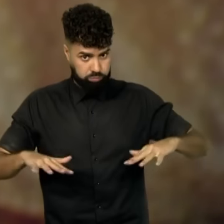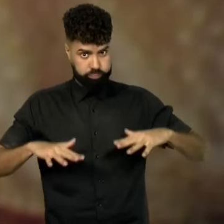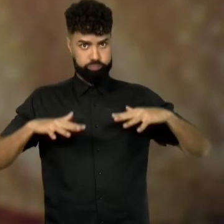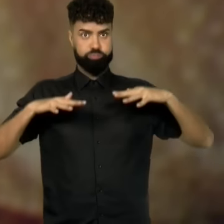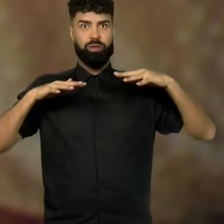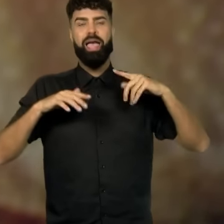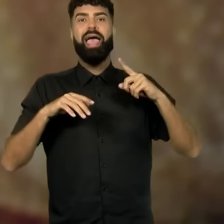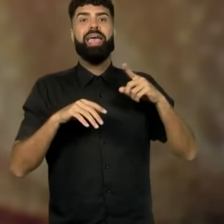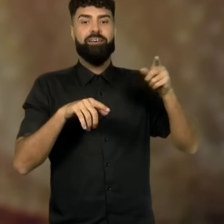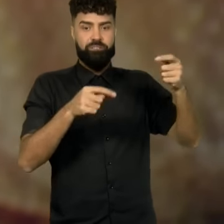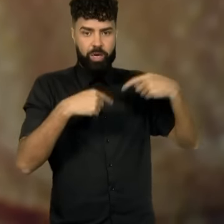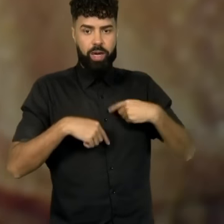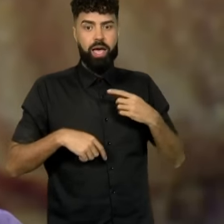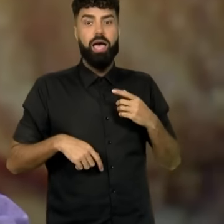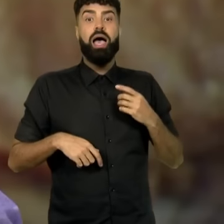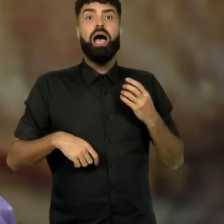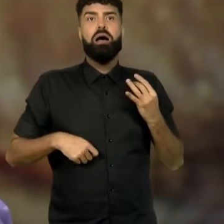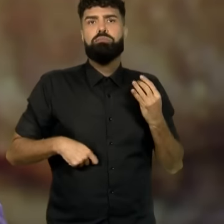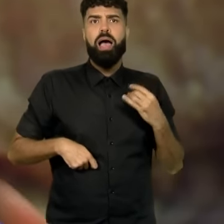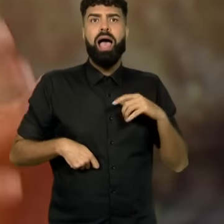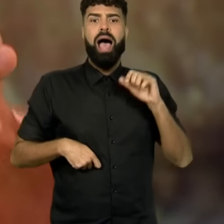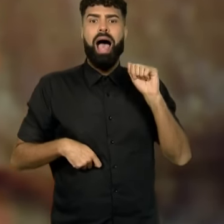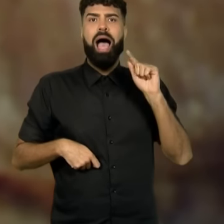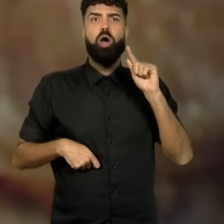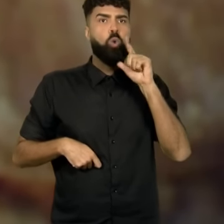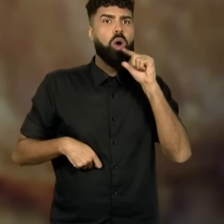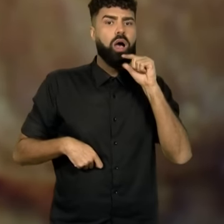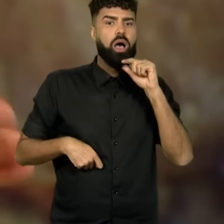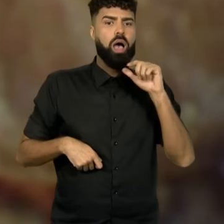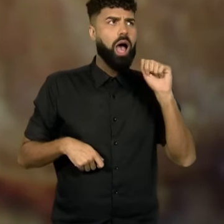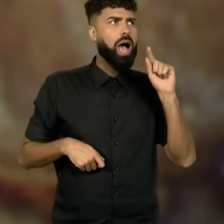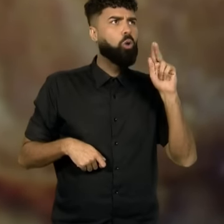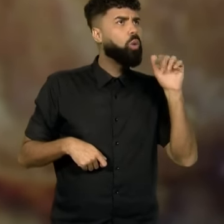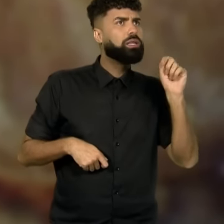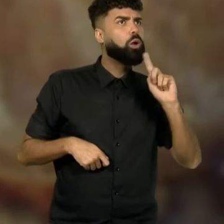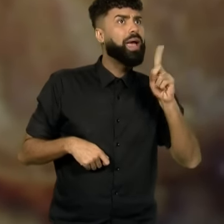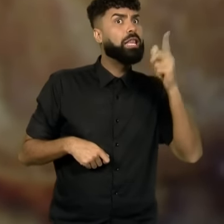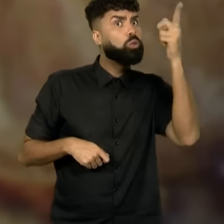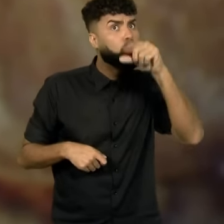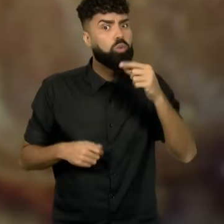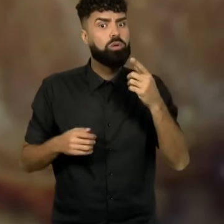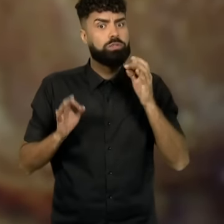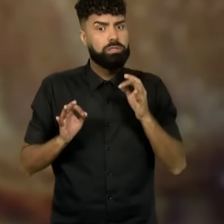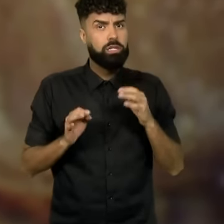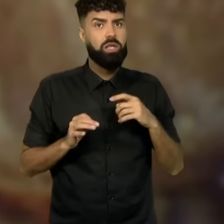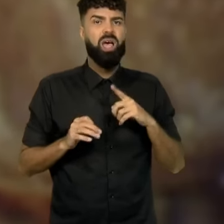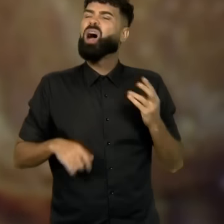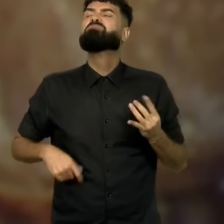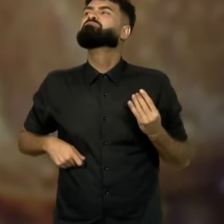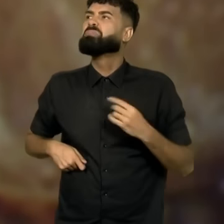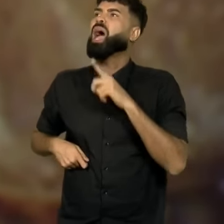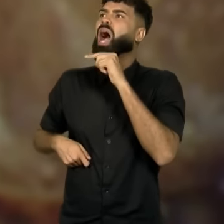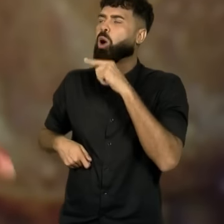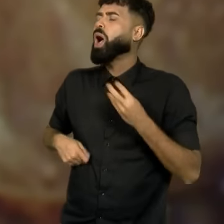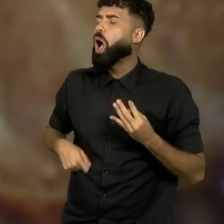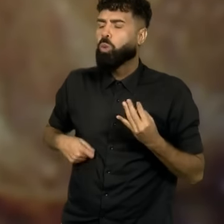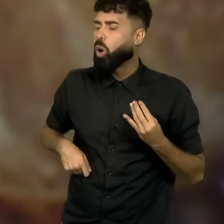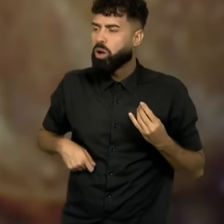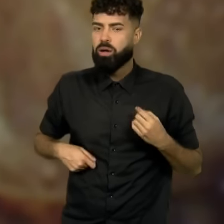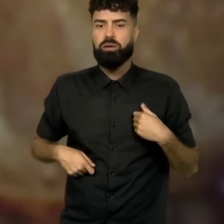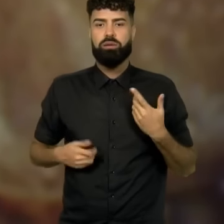veio cantar para mim, ele disse, é Água no Mar, é maré cheia. Eu falei assim, Romildo, não é Água no Mar, é Lua no Mar. Aí eu falei, legal. Aí na segunda, terceira